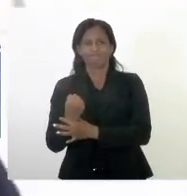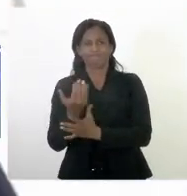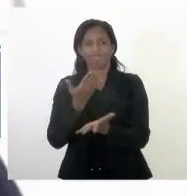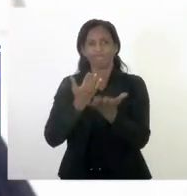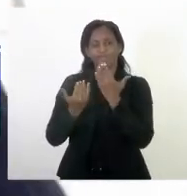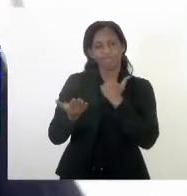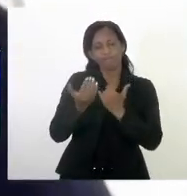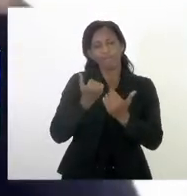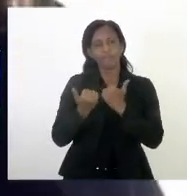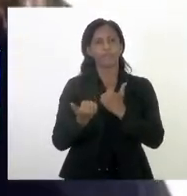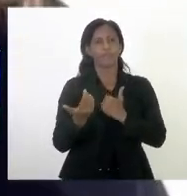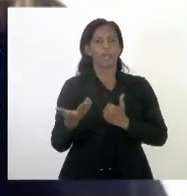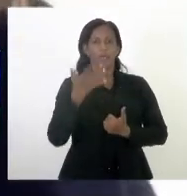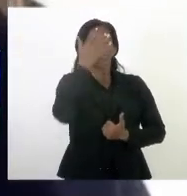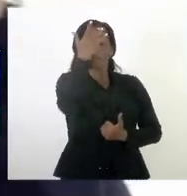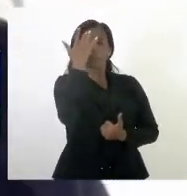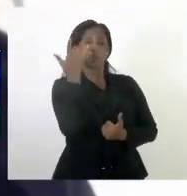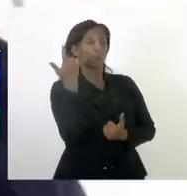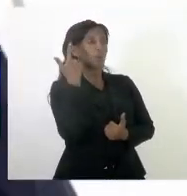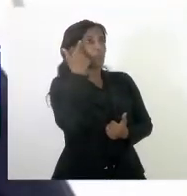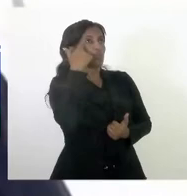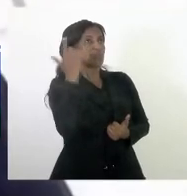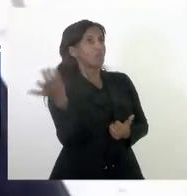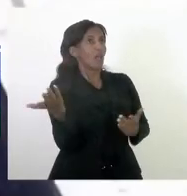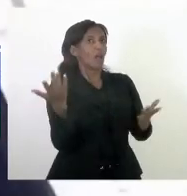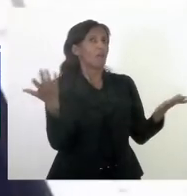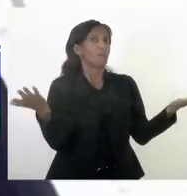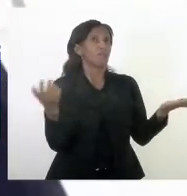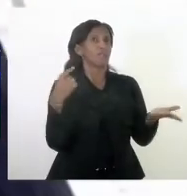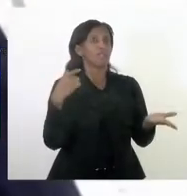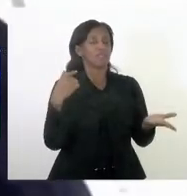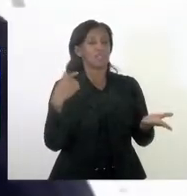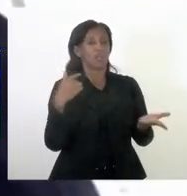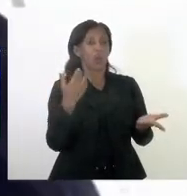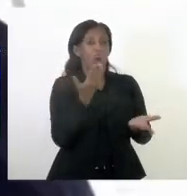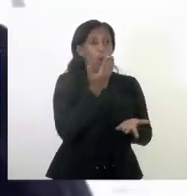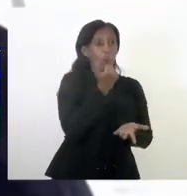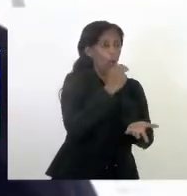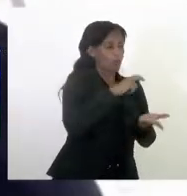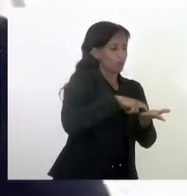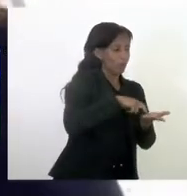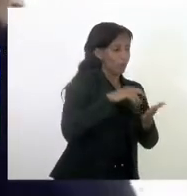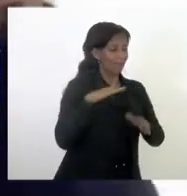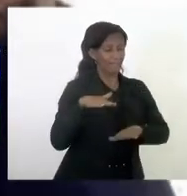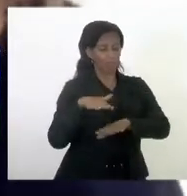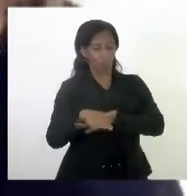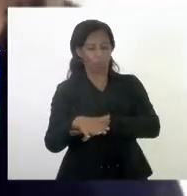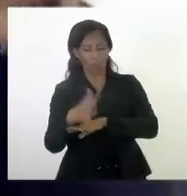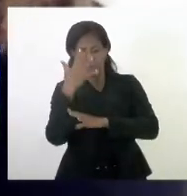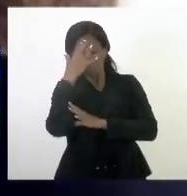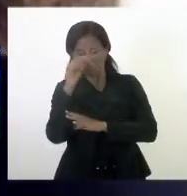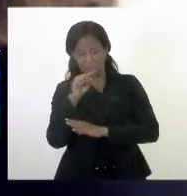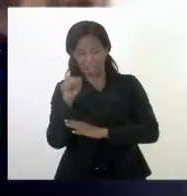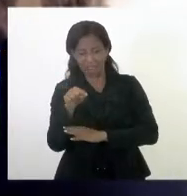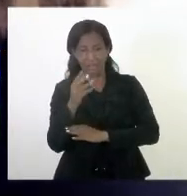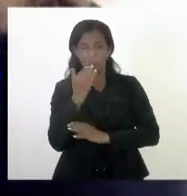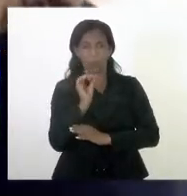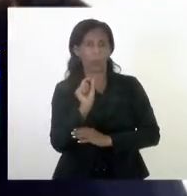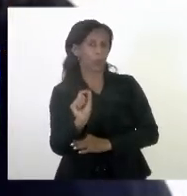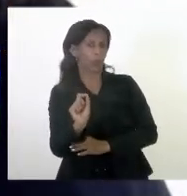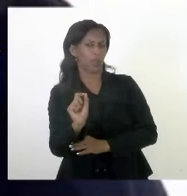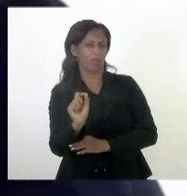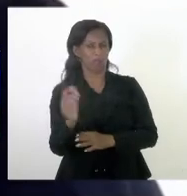que é aquilo de não saber o que vai comer muitas vezes na próxima refeição. Então, chamo a atenção aqui da presidência e da